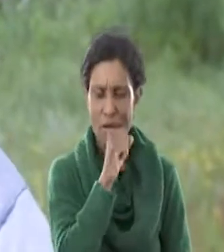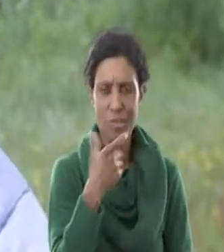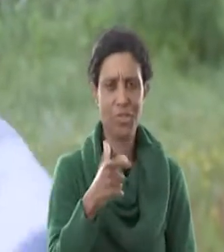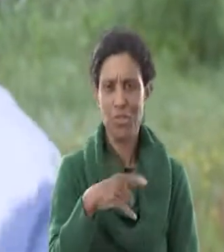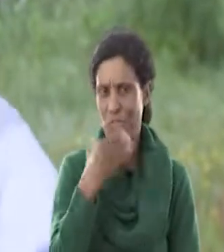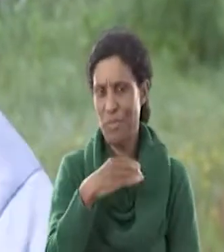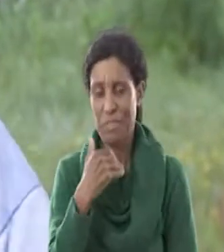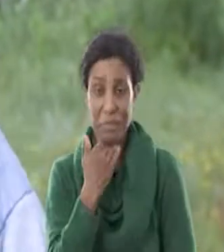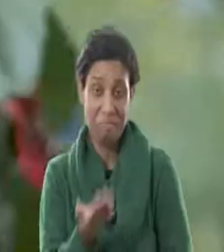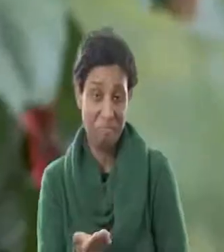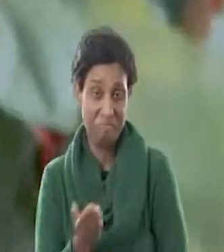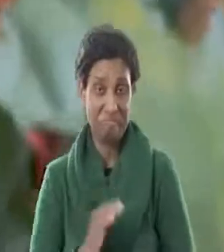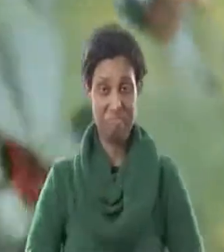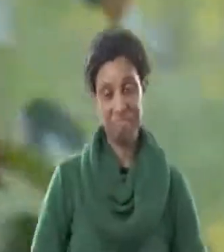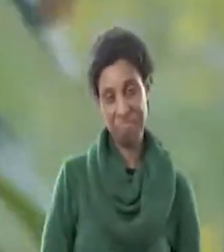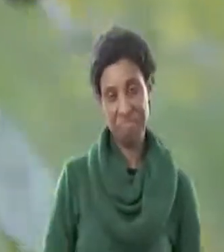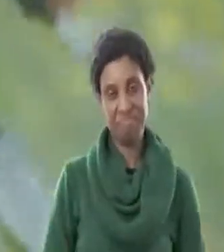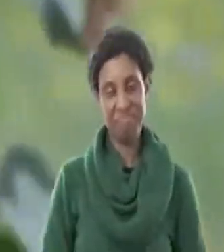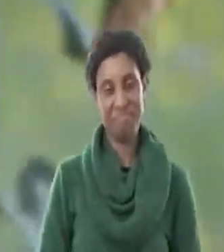não tem maçã, não tem nada.